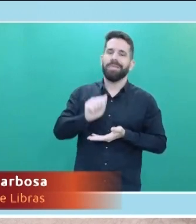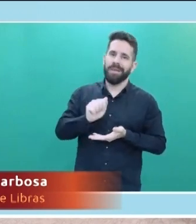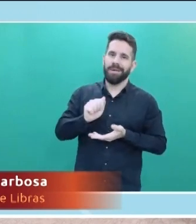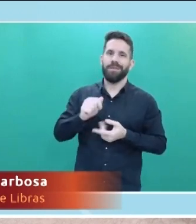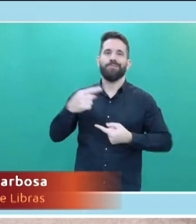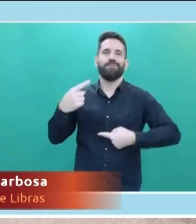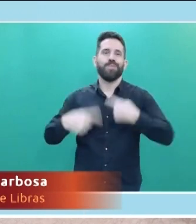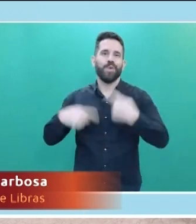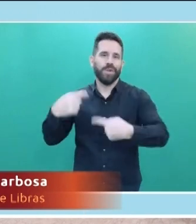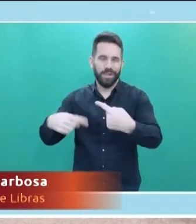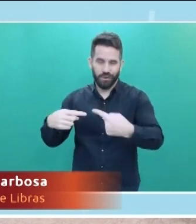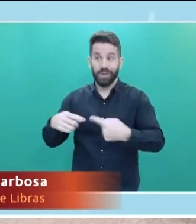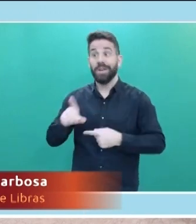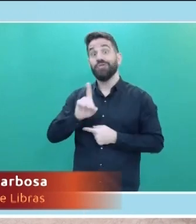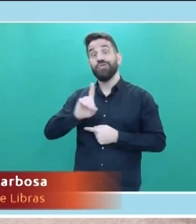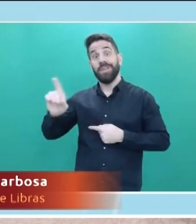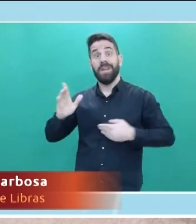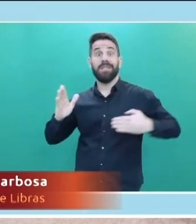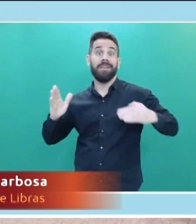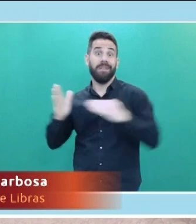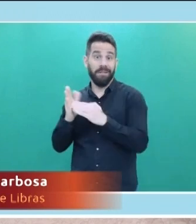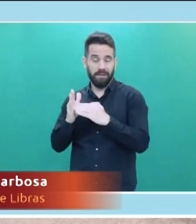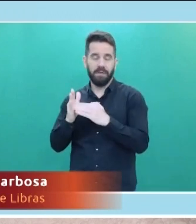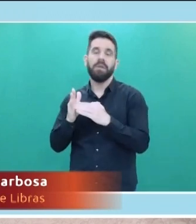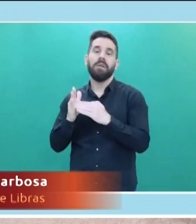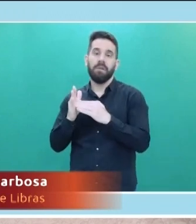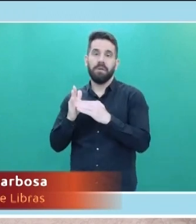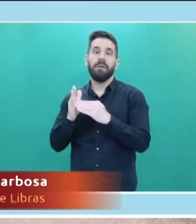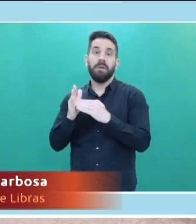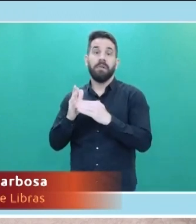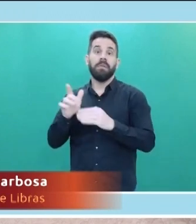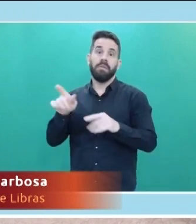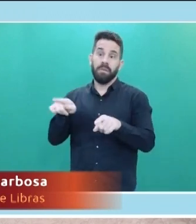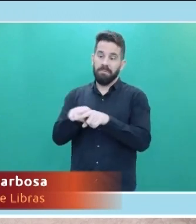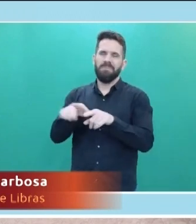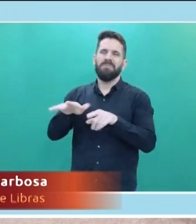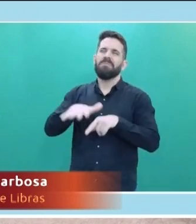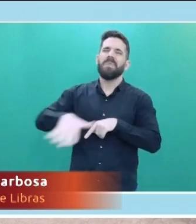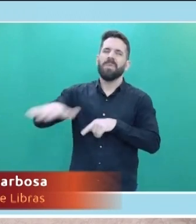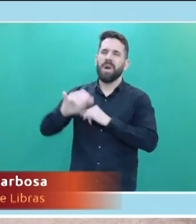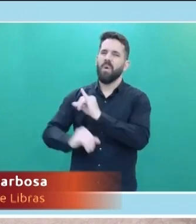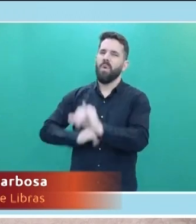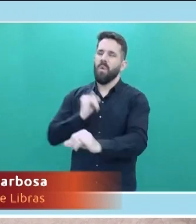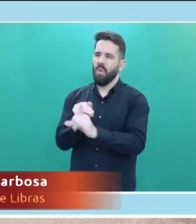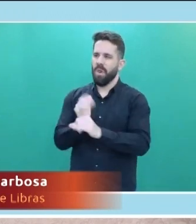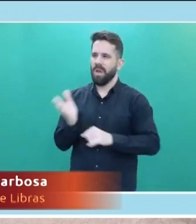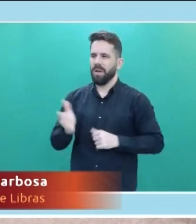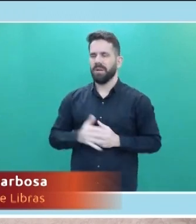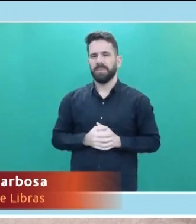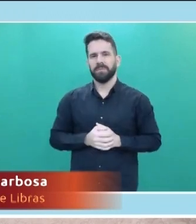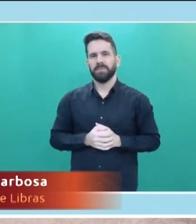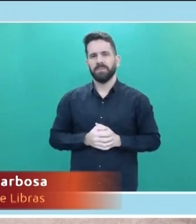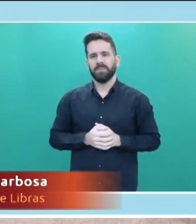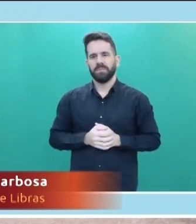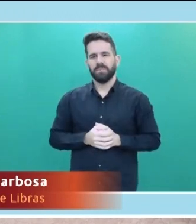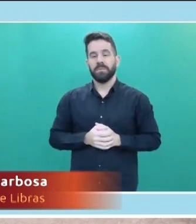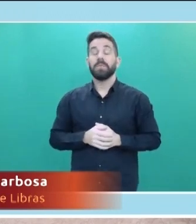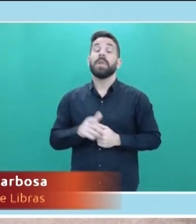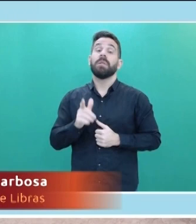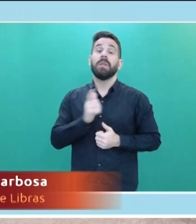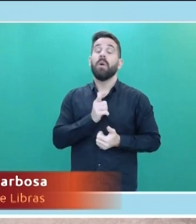pela direita radical e pela extrema-direita dentro do universo online. Então, foram surgindo as seguintes subculturas.